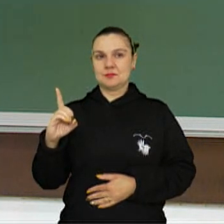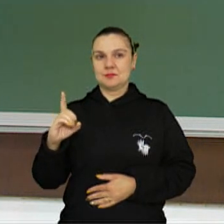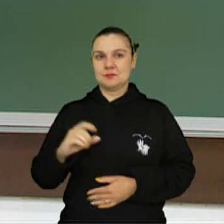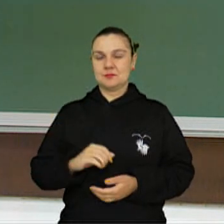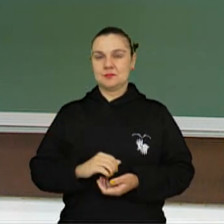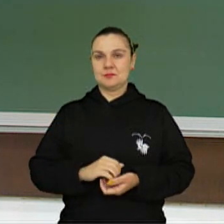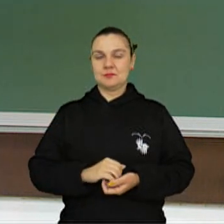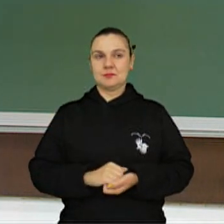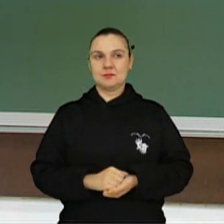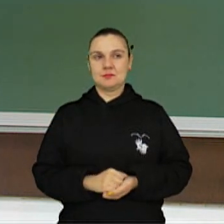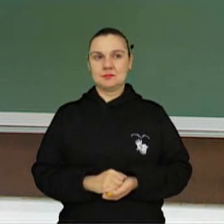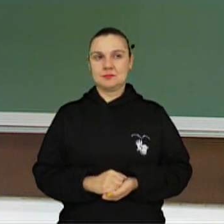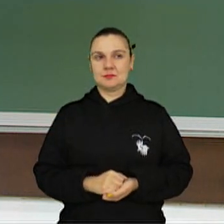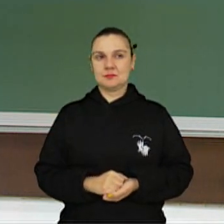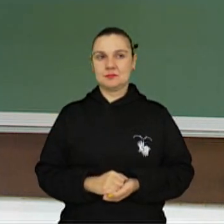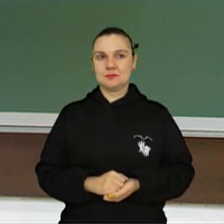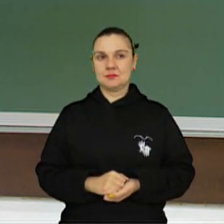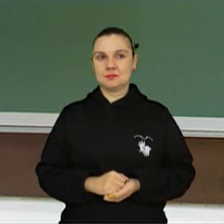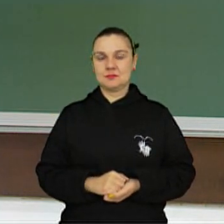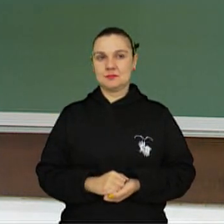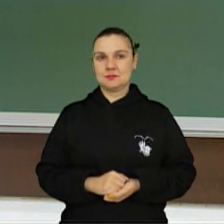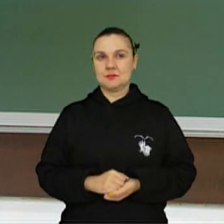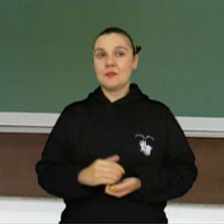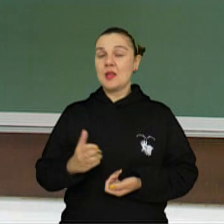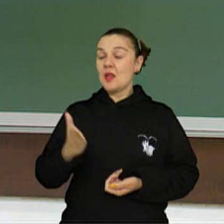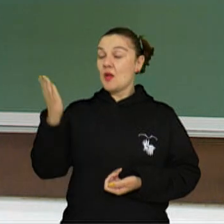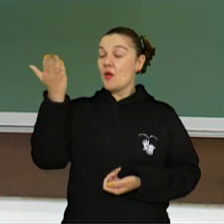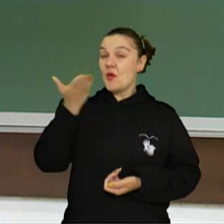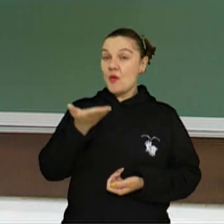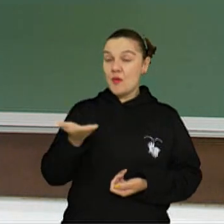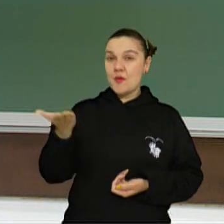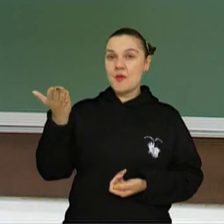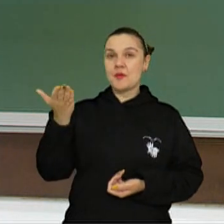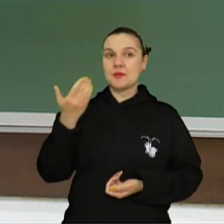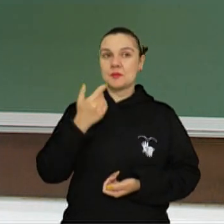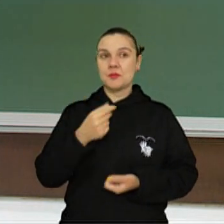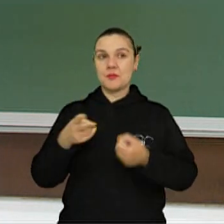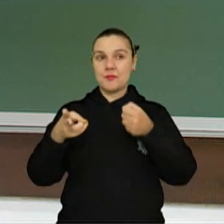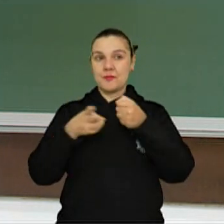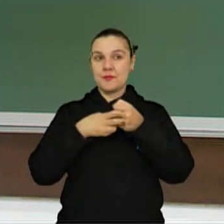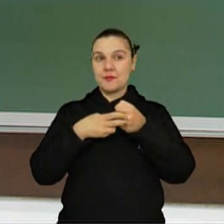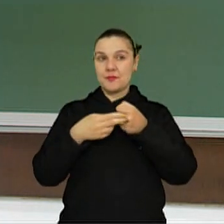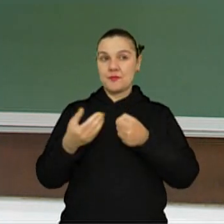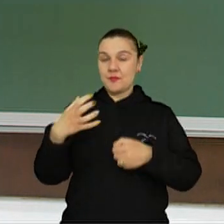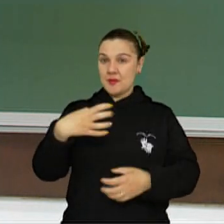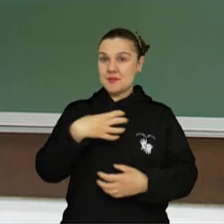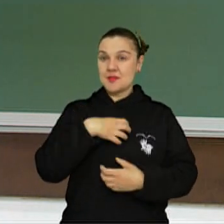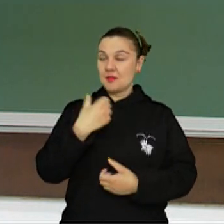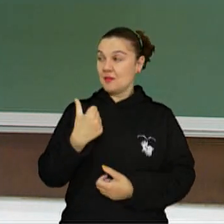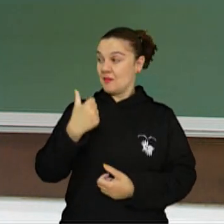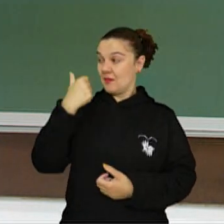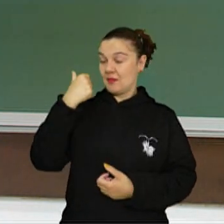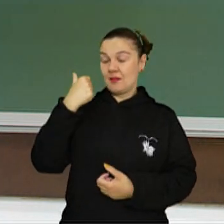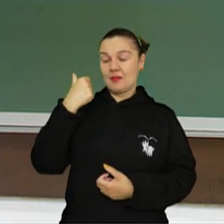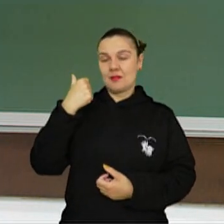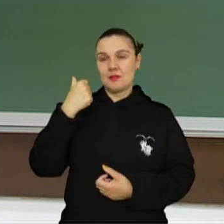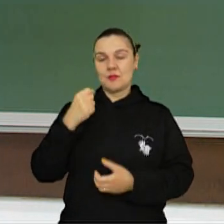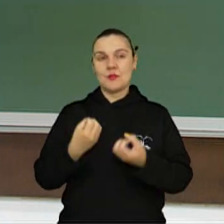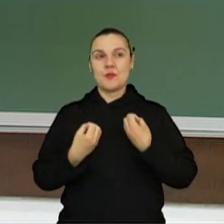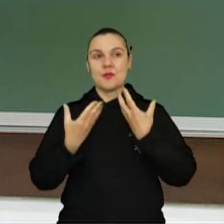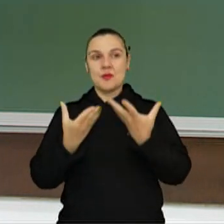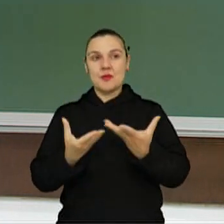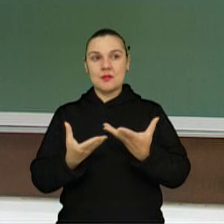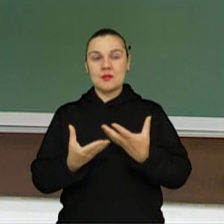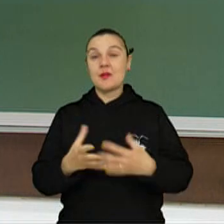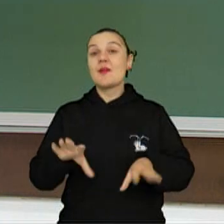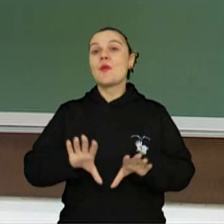algo que não poderia passar. Então, qual aí o verbo sentir-se, me siento, está expressado em